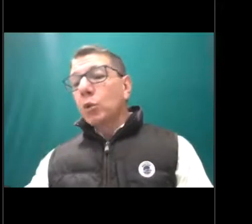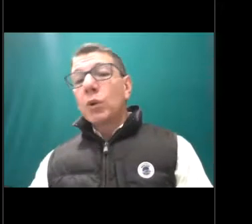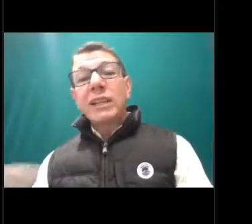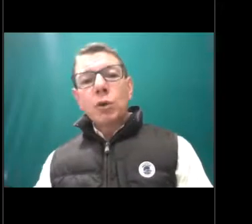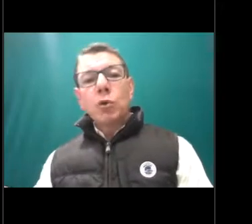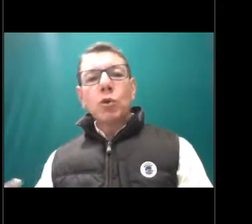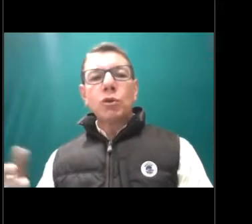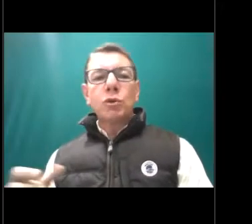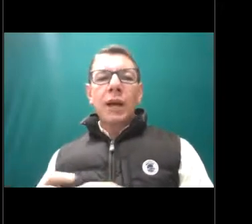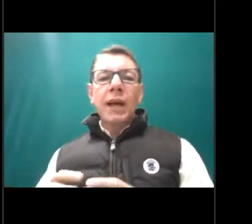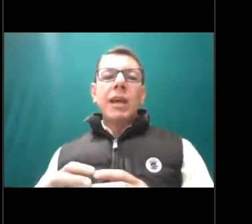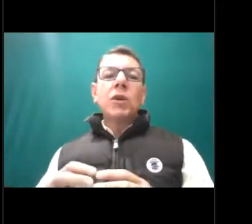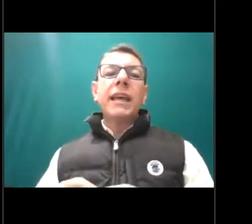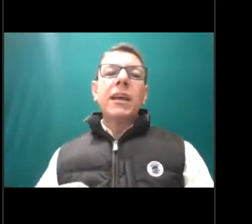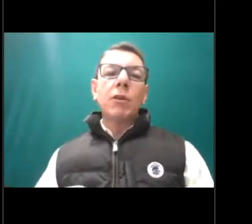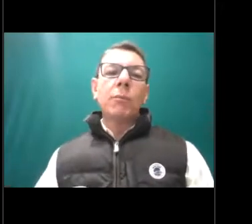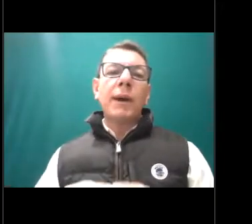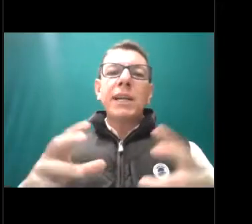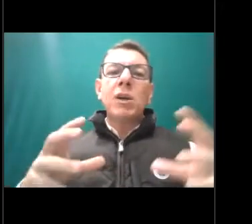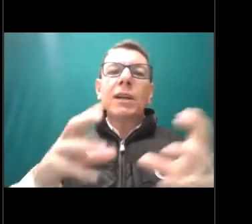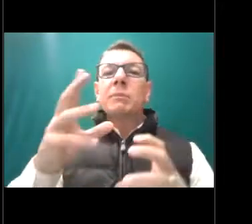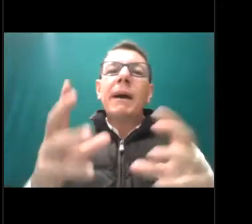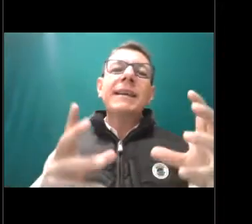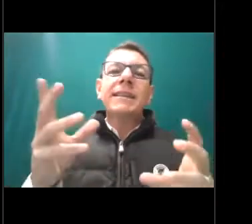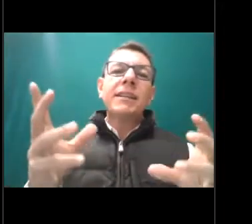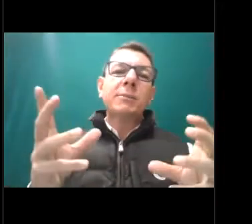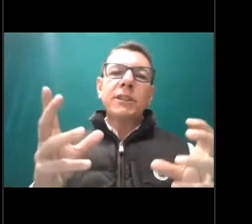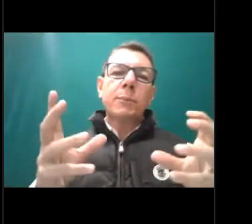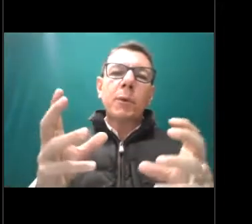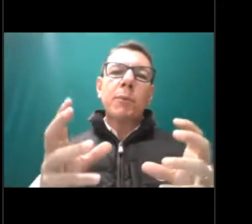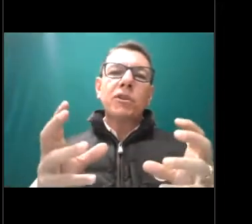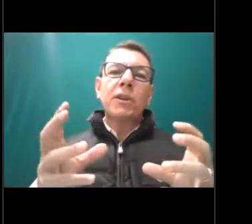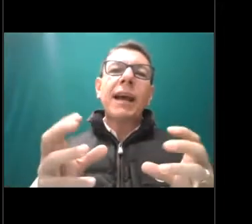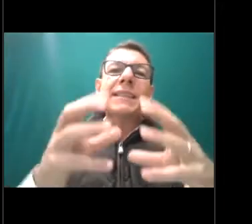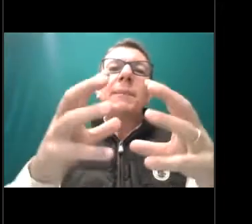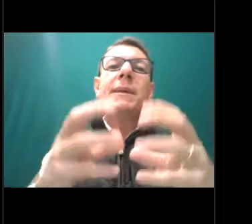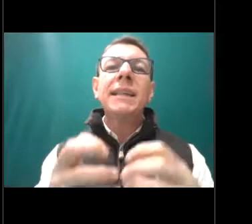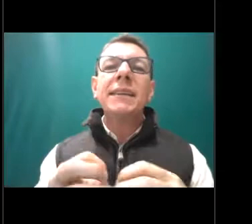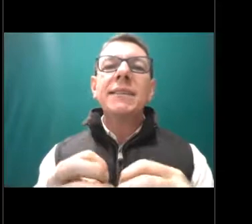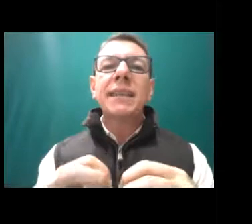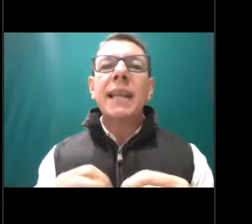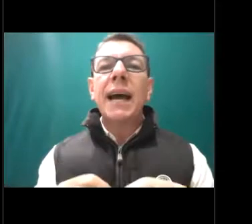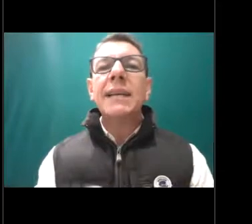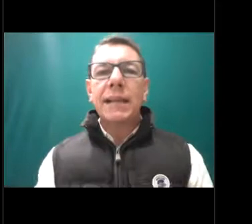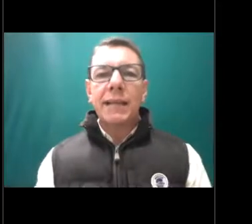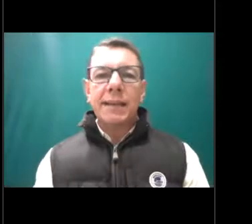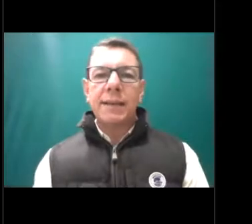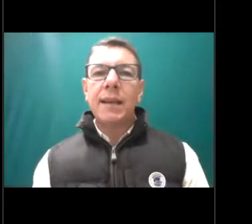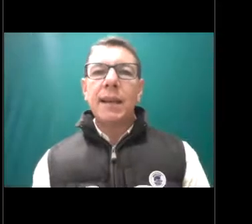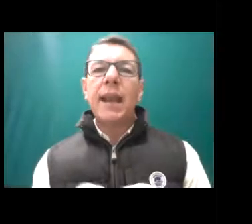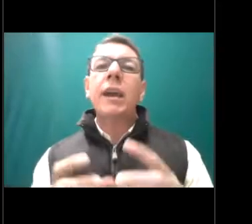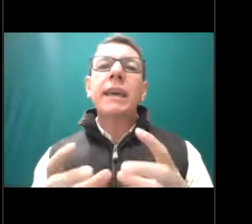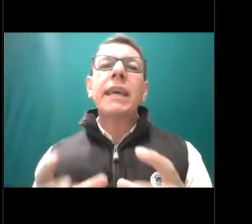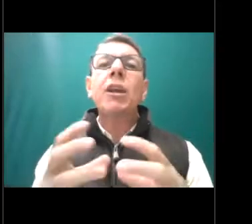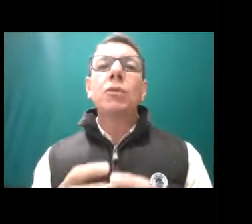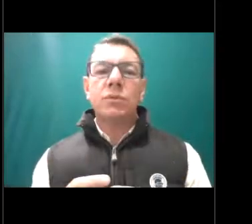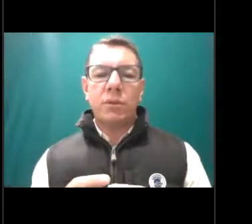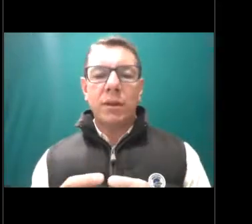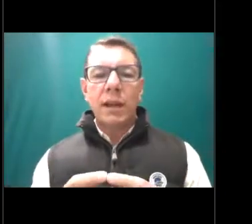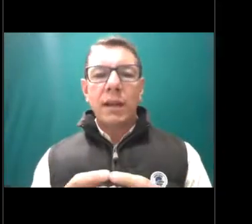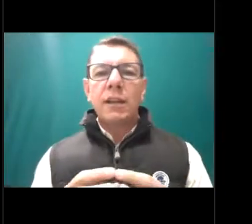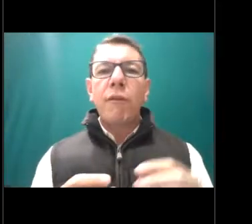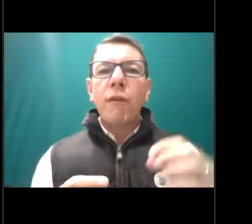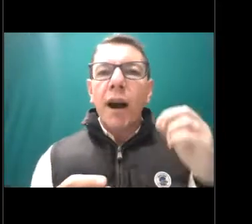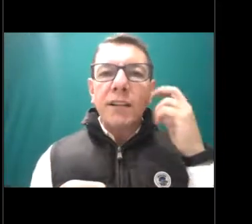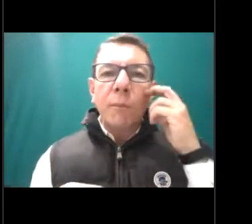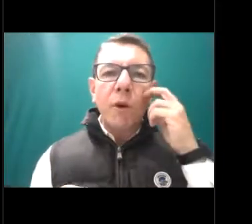de abertura de uso, eu tendo partículas mais desproporcionais, a minha densidade ali, né,